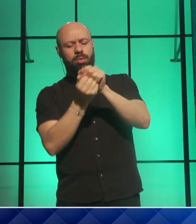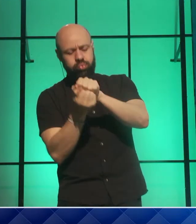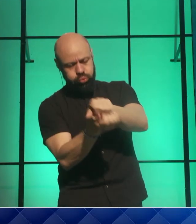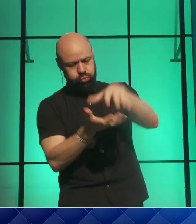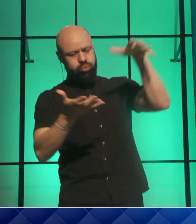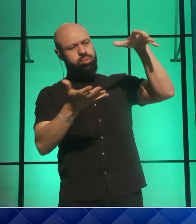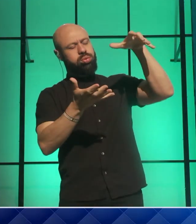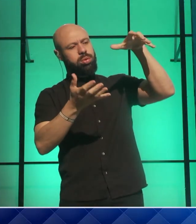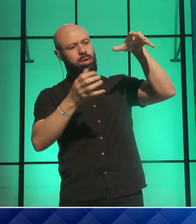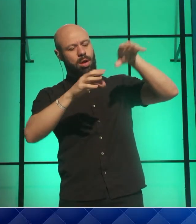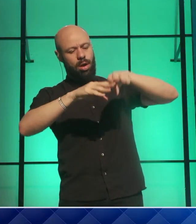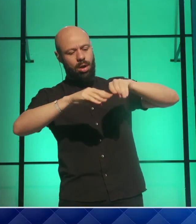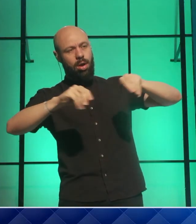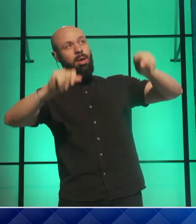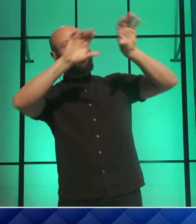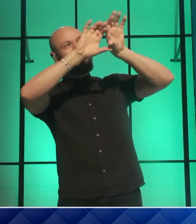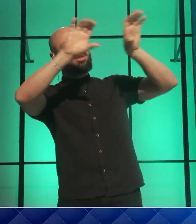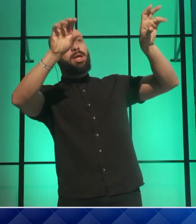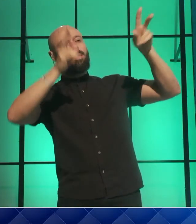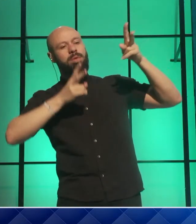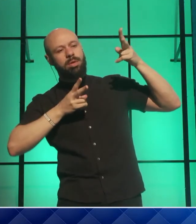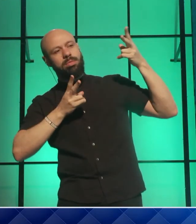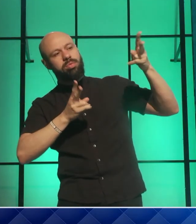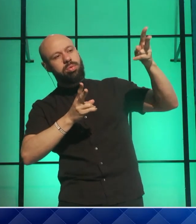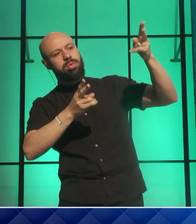céus são obras das tuas mãos.